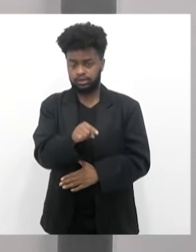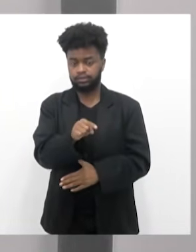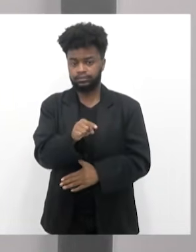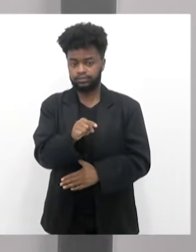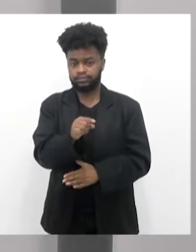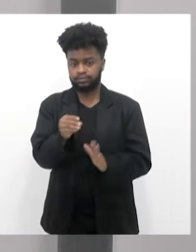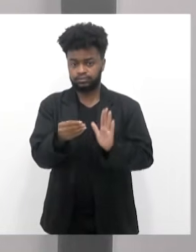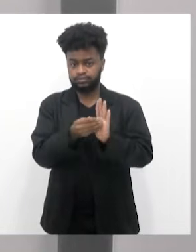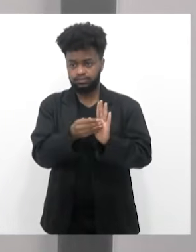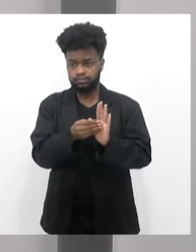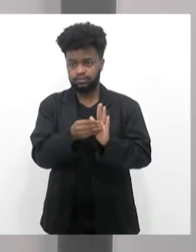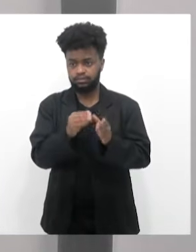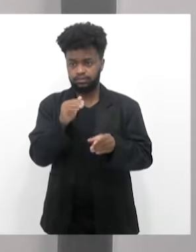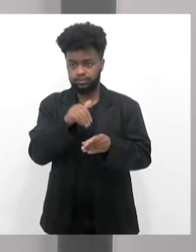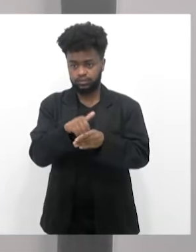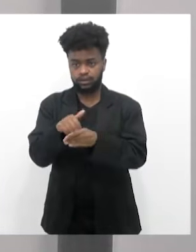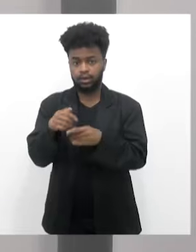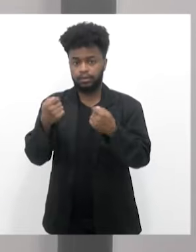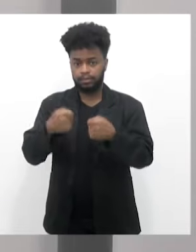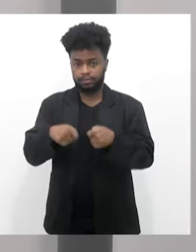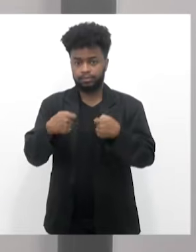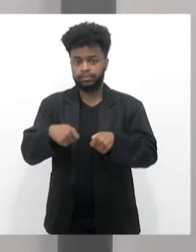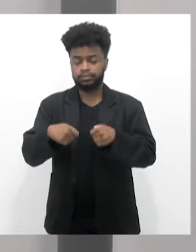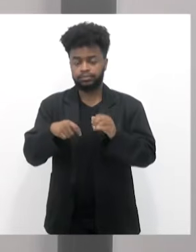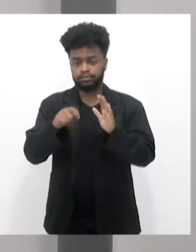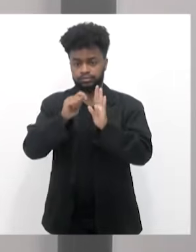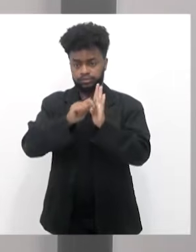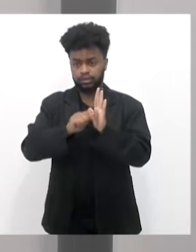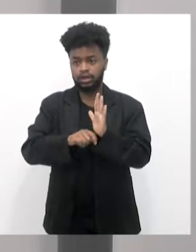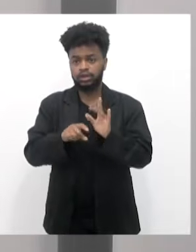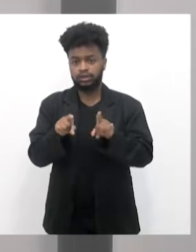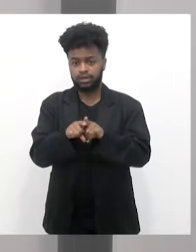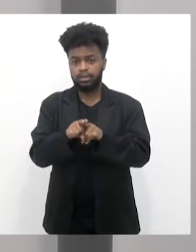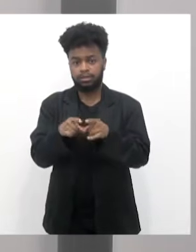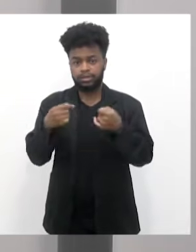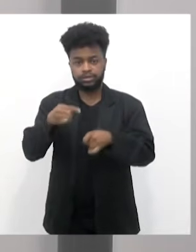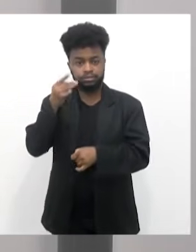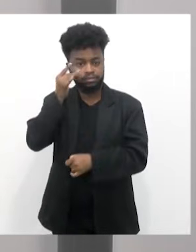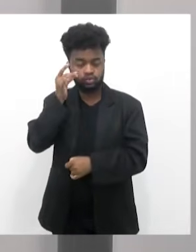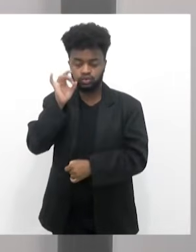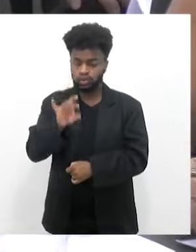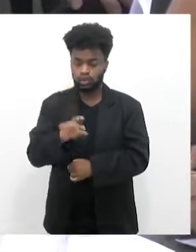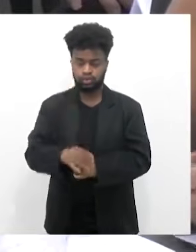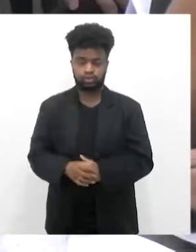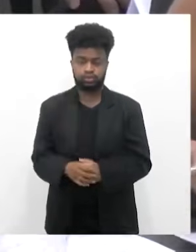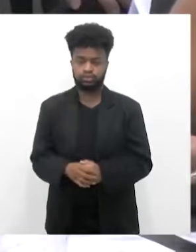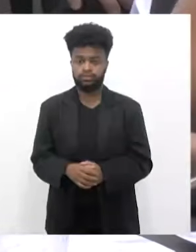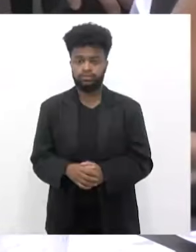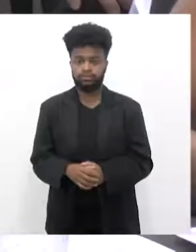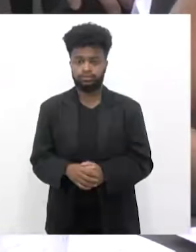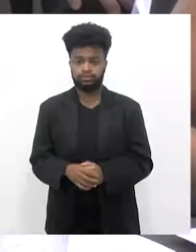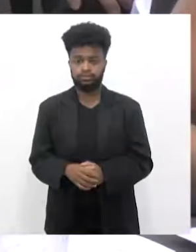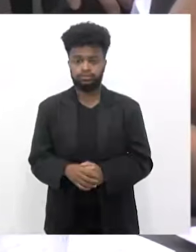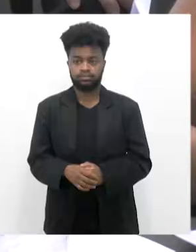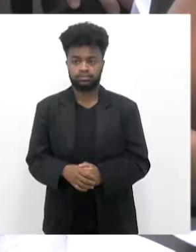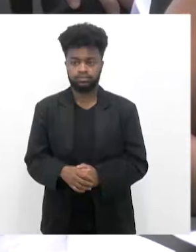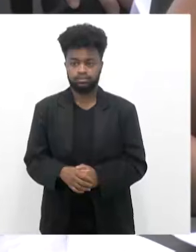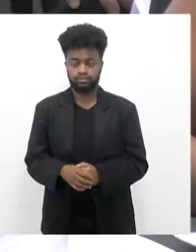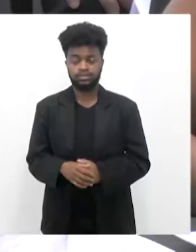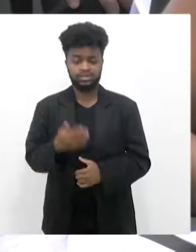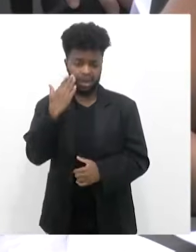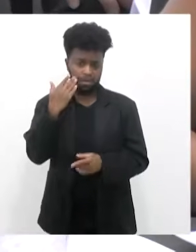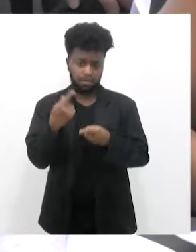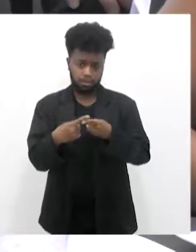dispositivo que a eleição, além de ser por Presencial. escrutínio sucessivo, é exclusivamente presencial. Então, faço acho que isso... E sabe por perfeito.